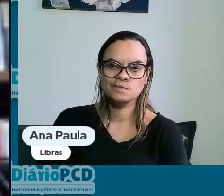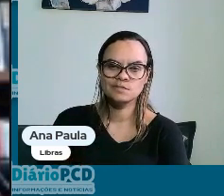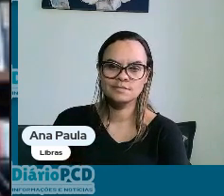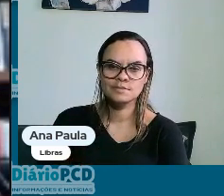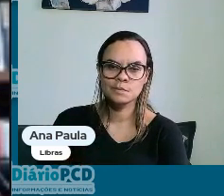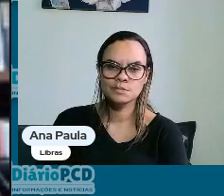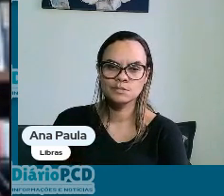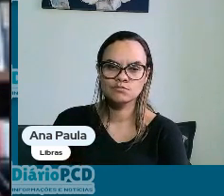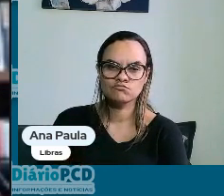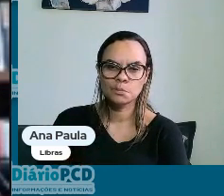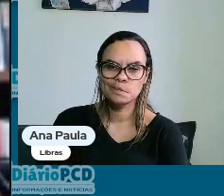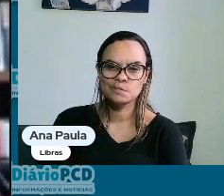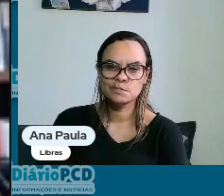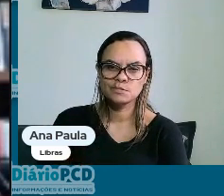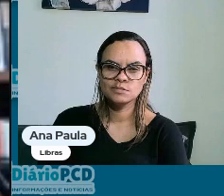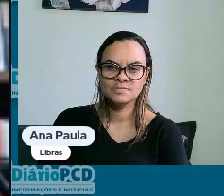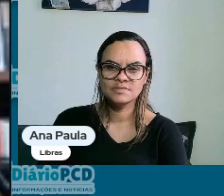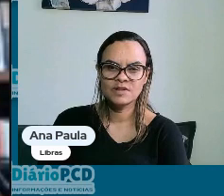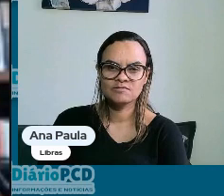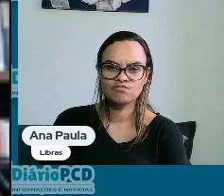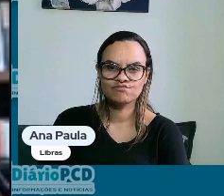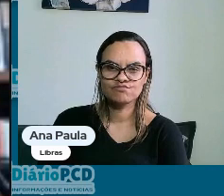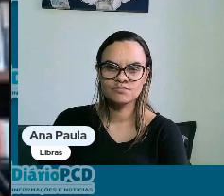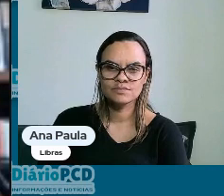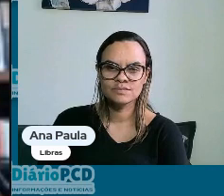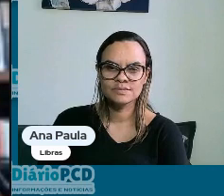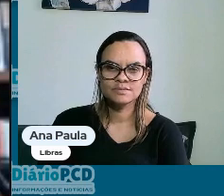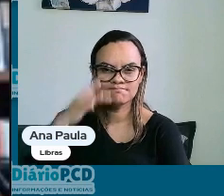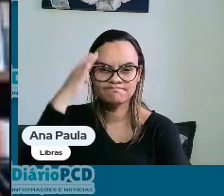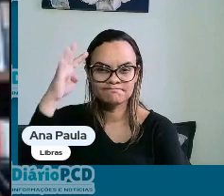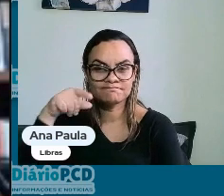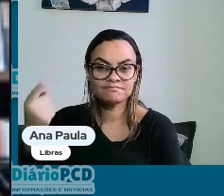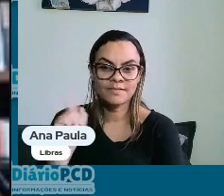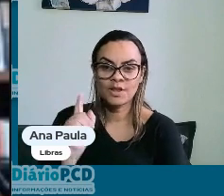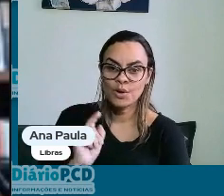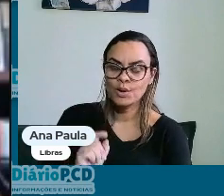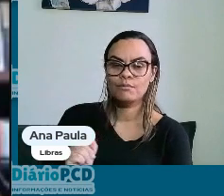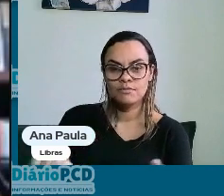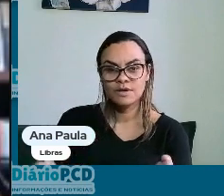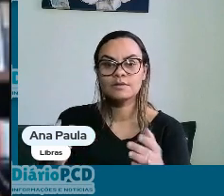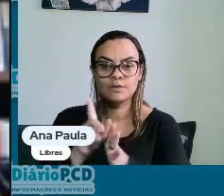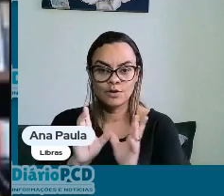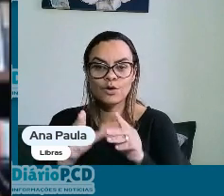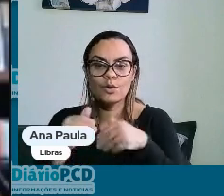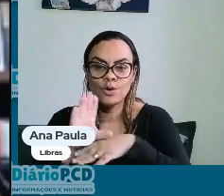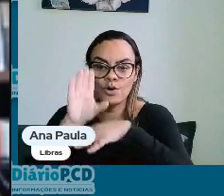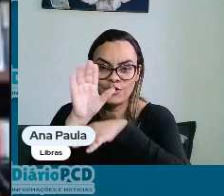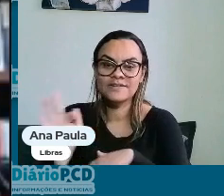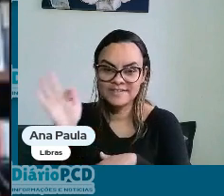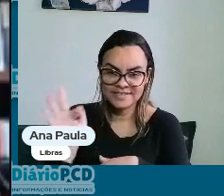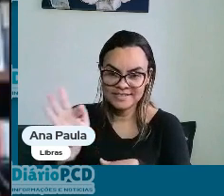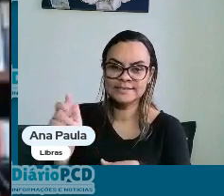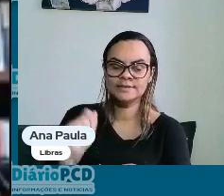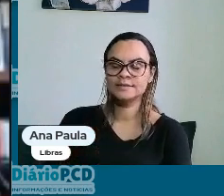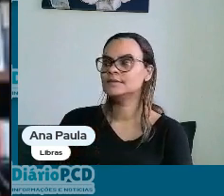que vai arrecadar. Teoricamente seria o outro, mas não vai ser o outro, vai ser o Conselho Federativo. Então,